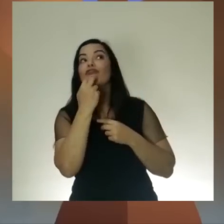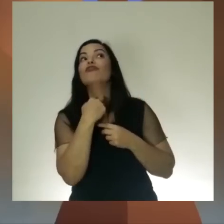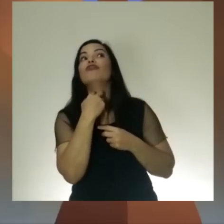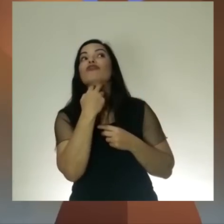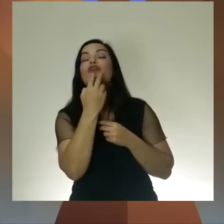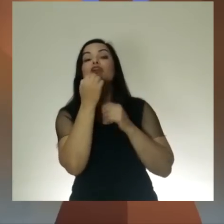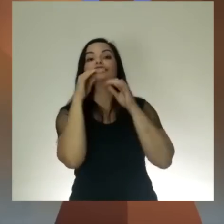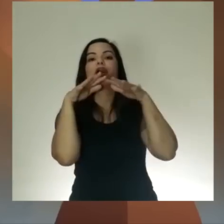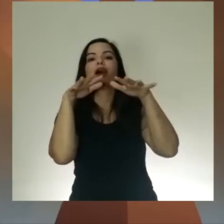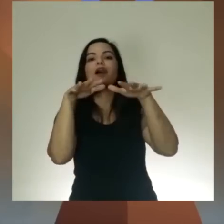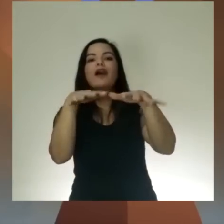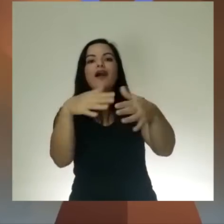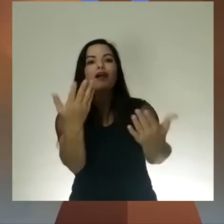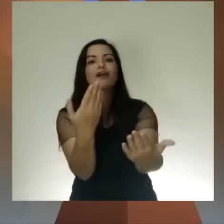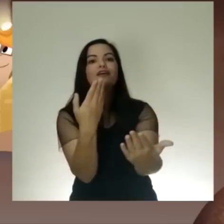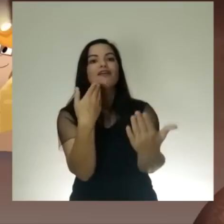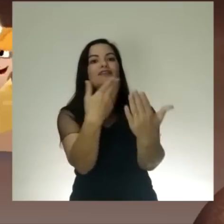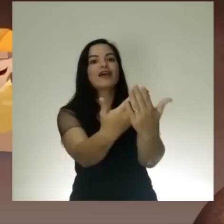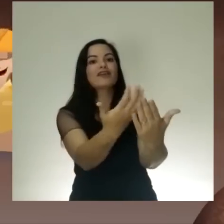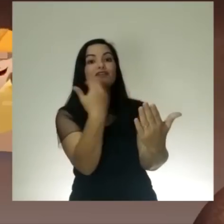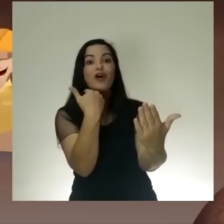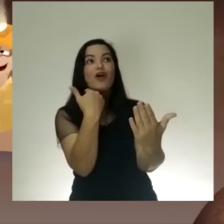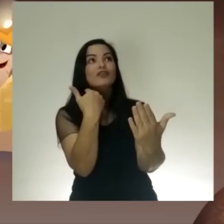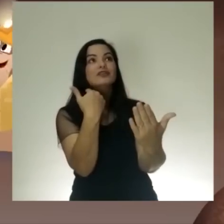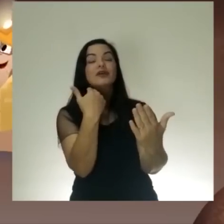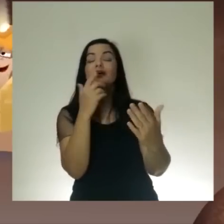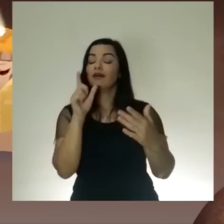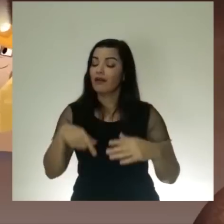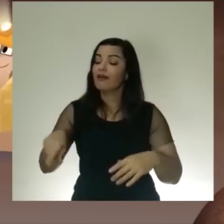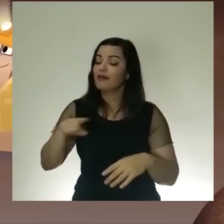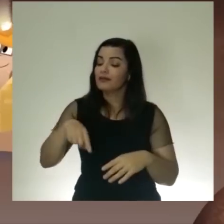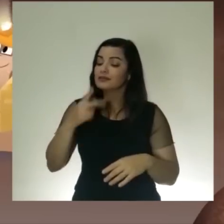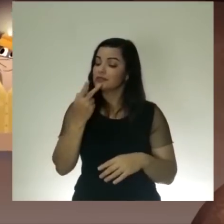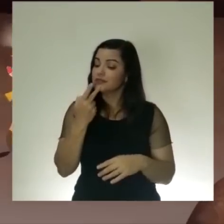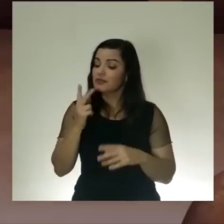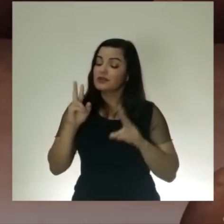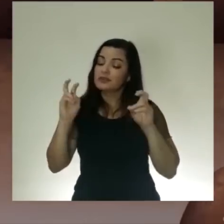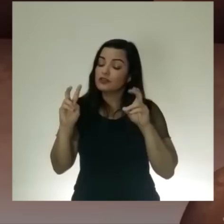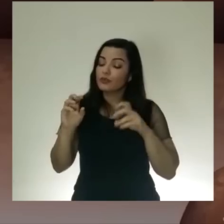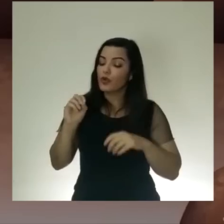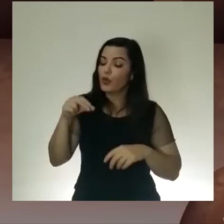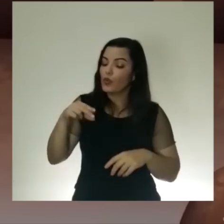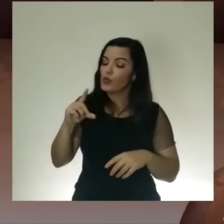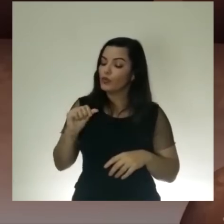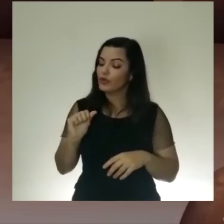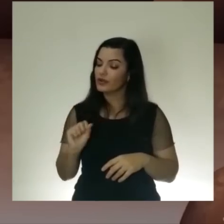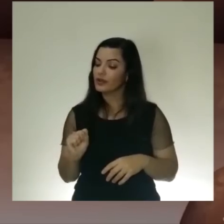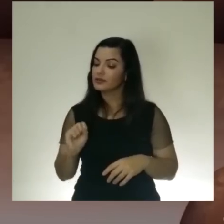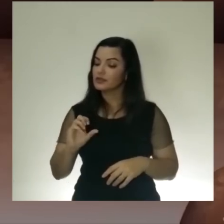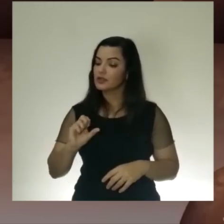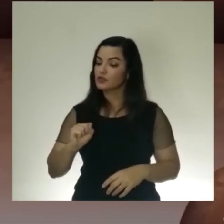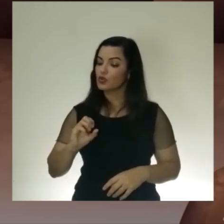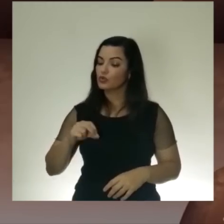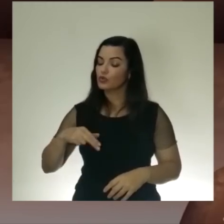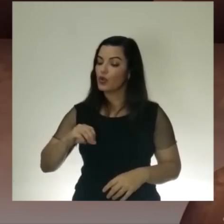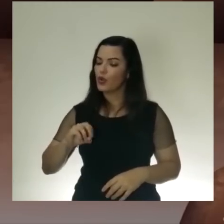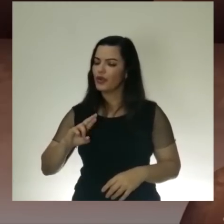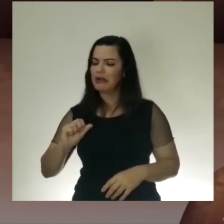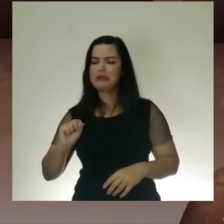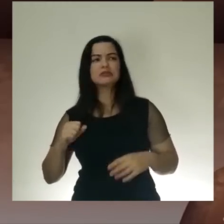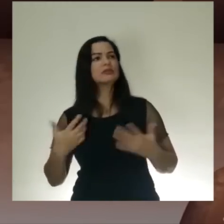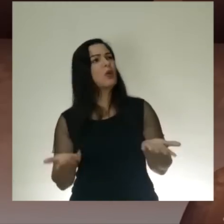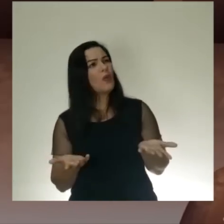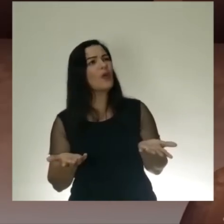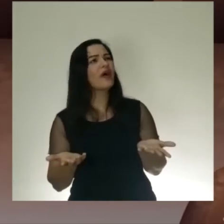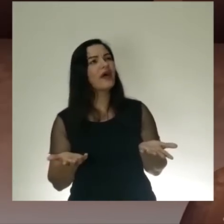você tá falando das ondas sonoras. Ondas sonoras? Ah, sim. O som viaja em